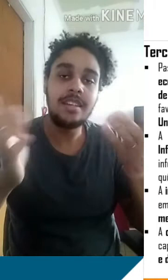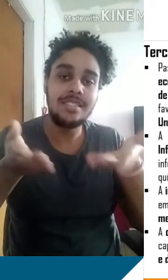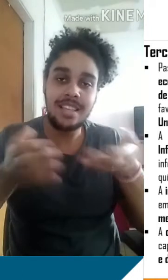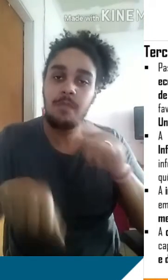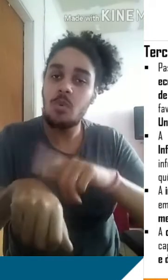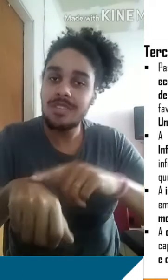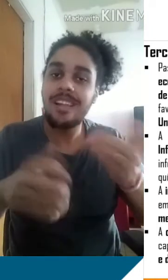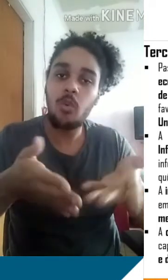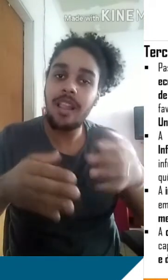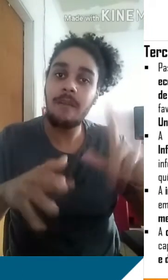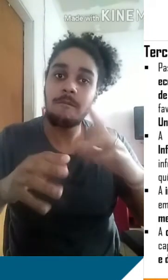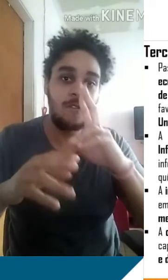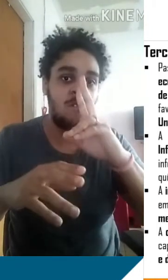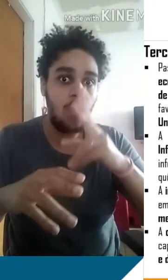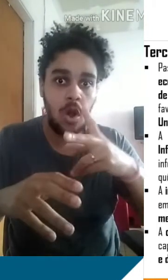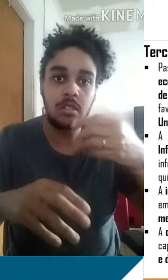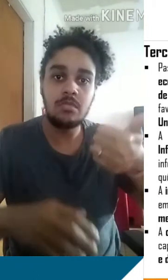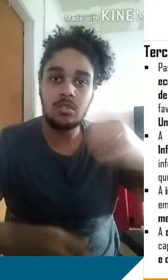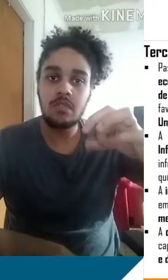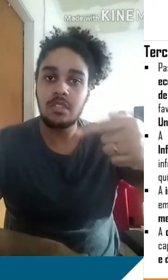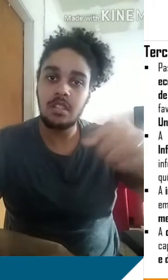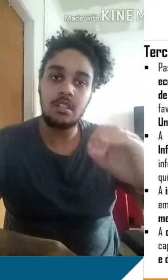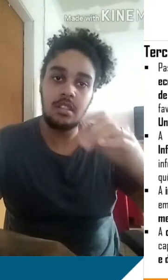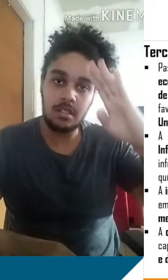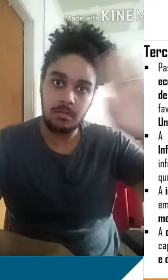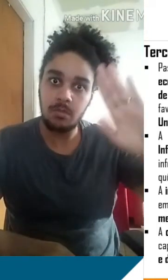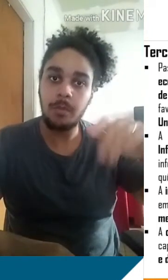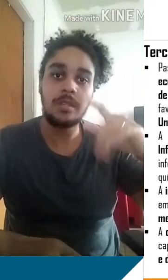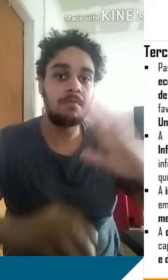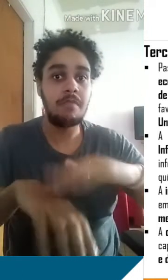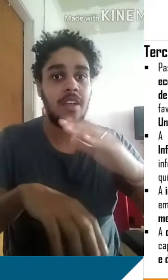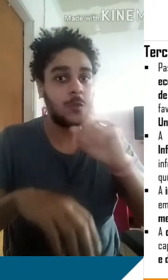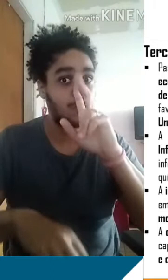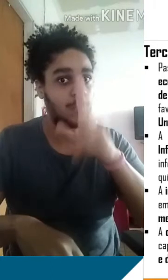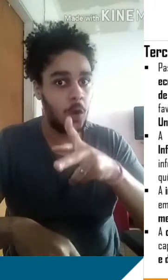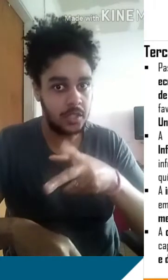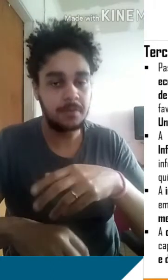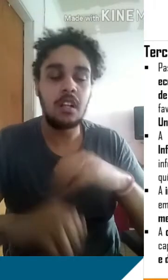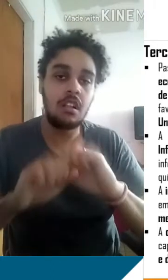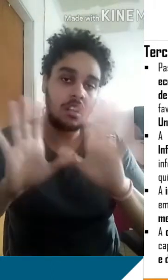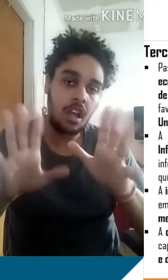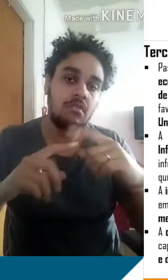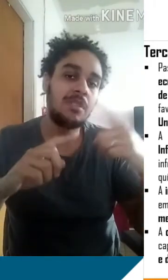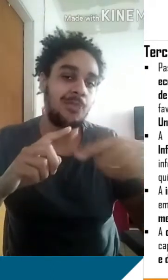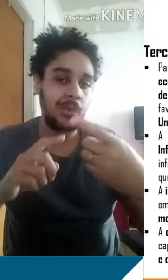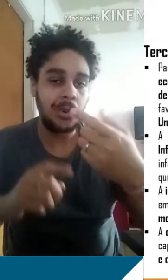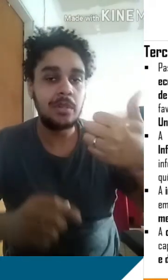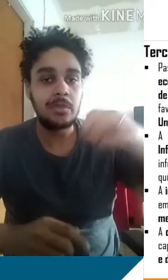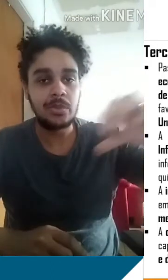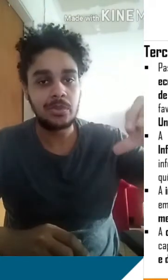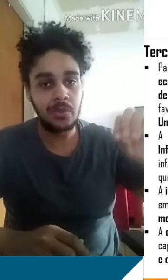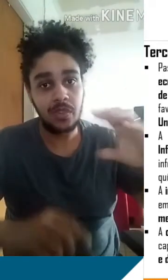Claro, depois, nos anos 90, ainda mais intenso. Bom, um ponto a ser colocado é que essa